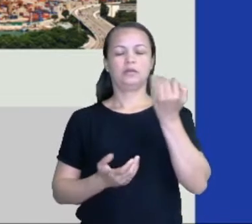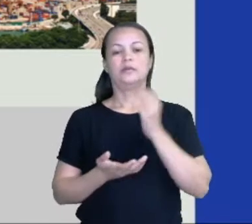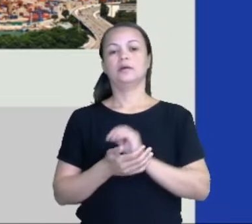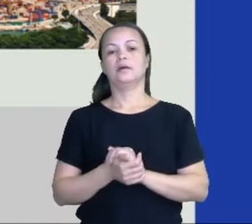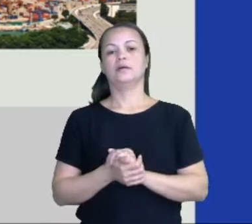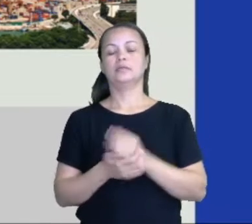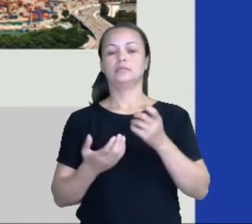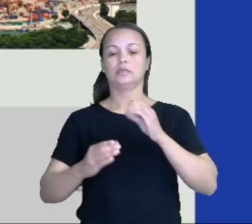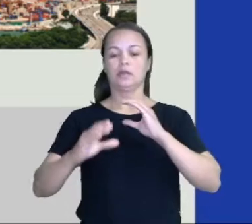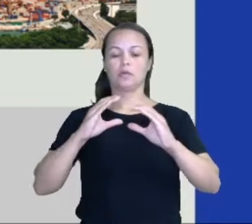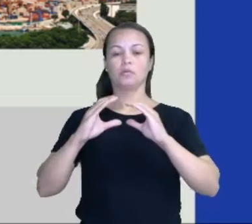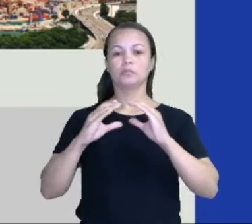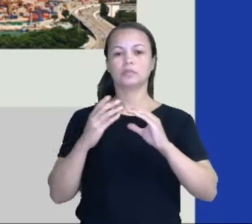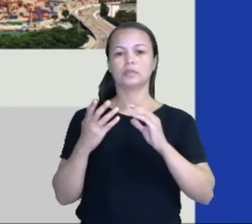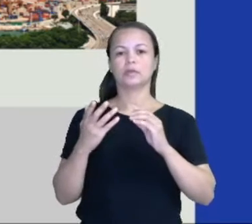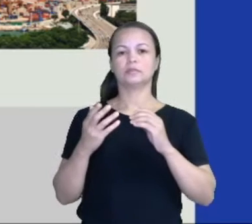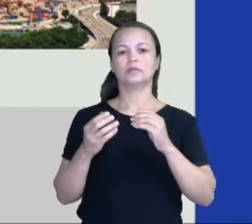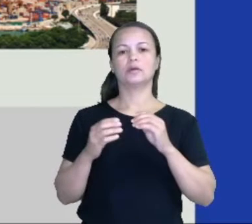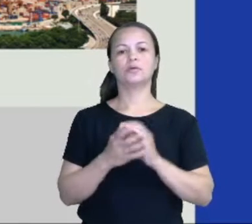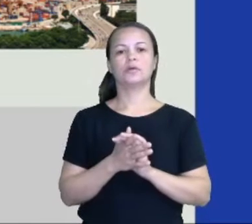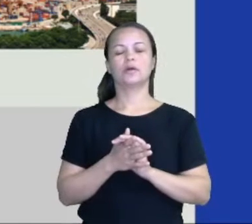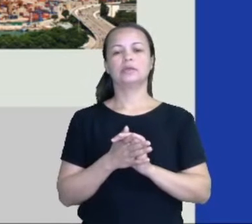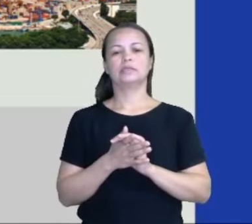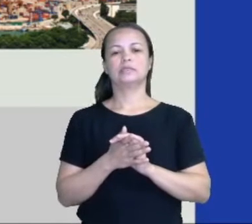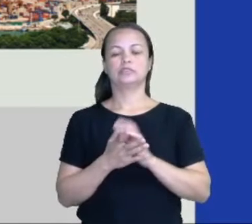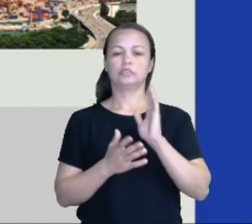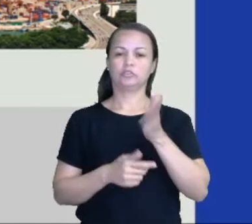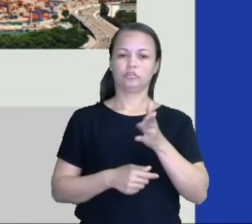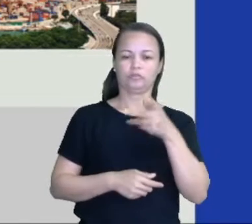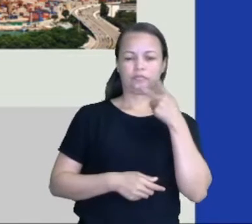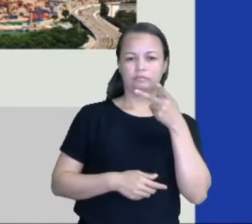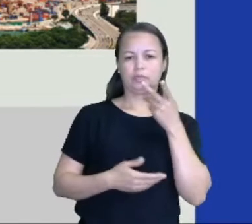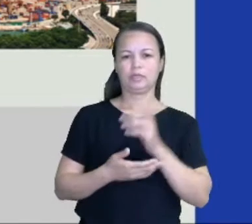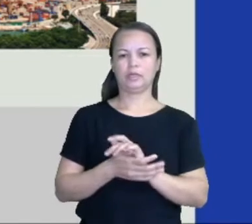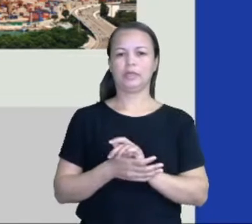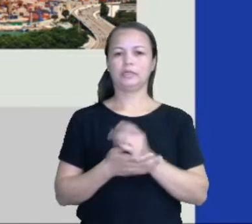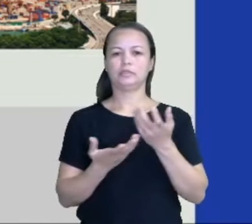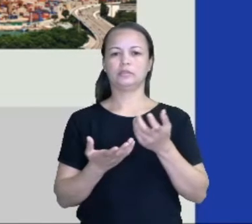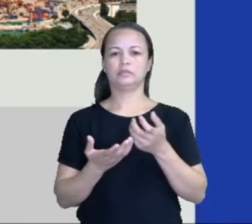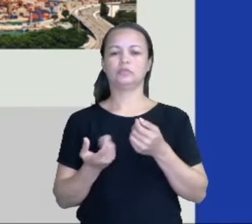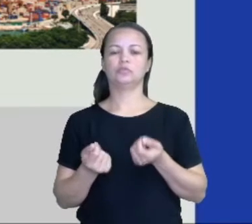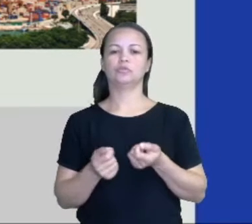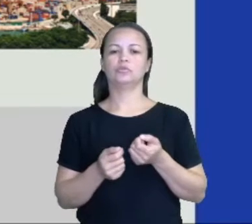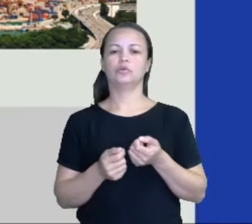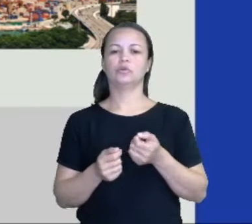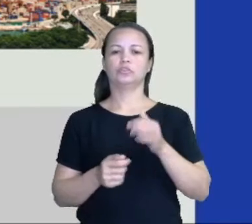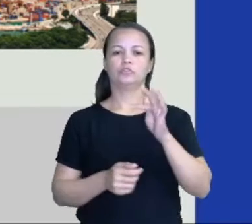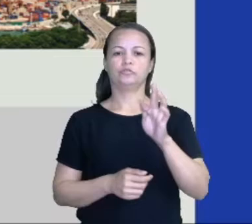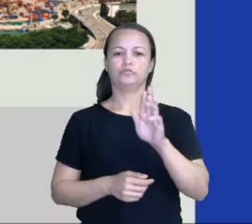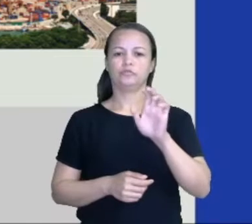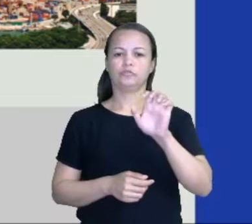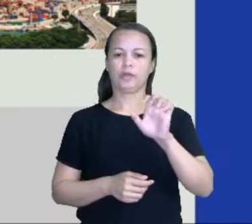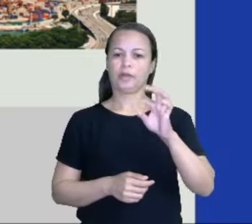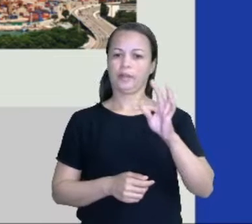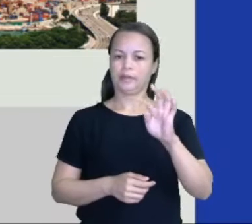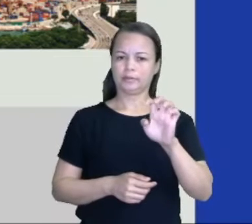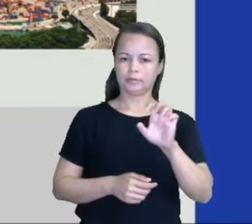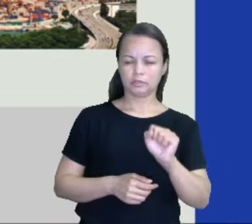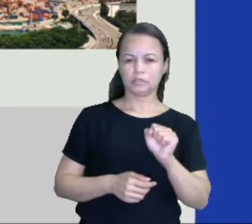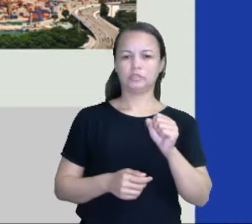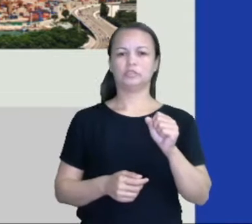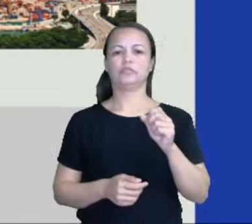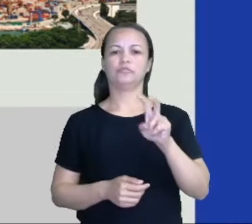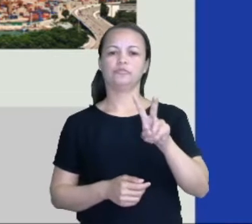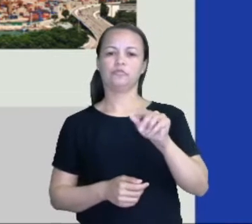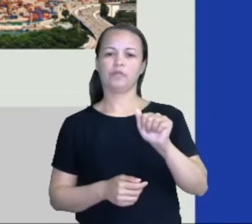e de comunicação, como eu acabei de falar, a diminuição do custo e dos fretes. Os fretes são aqueles valores cobrados, né, para você fazer